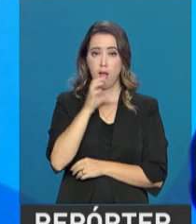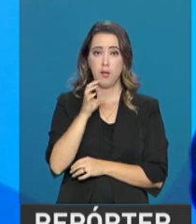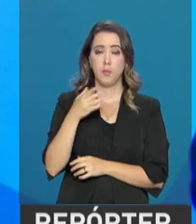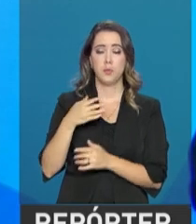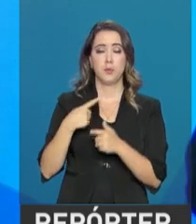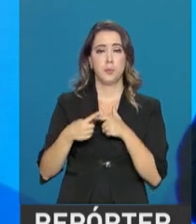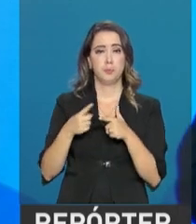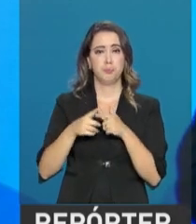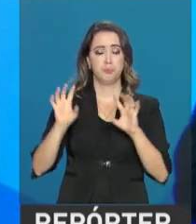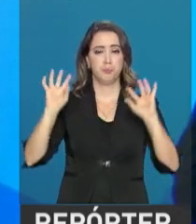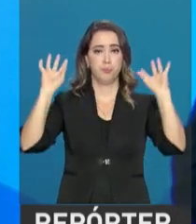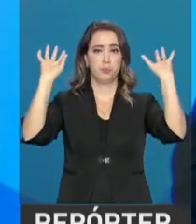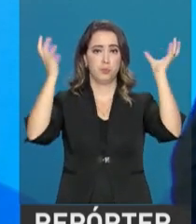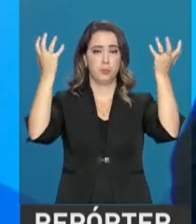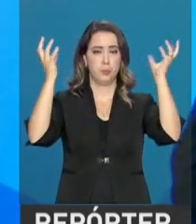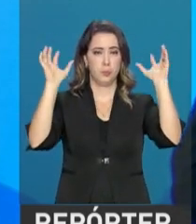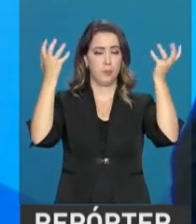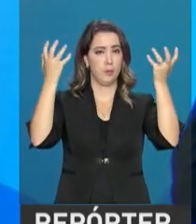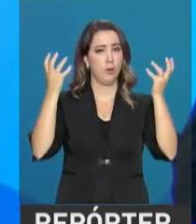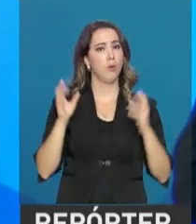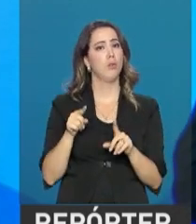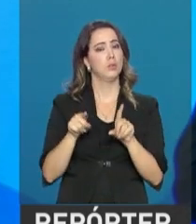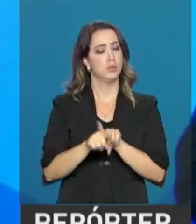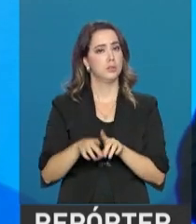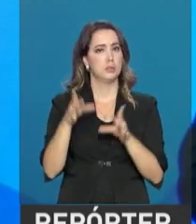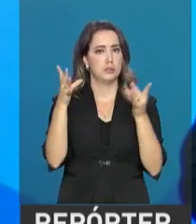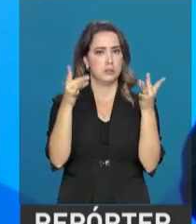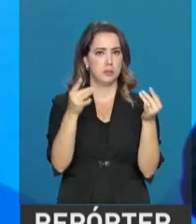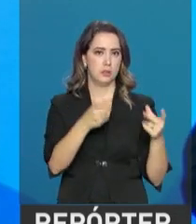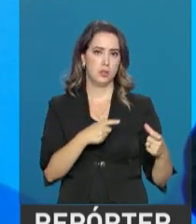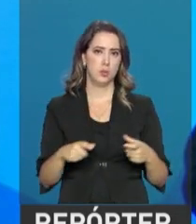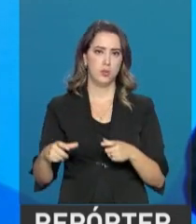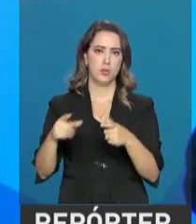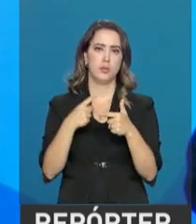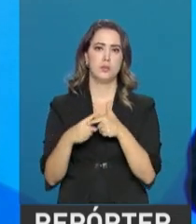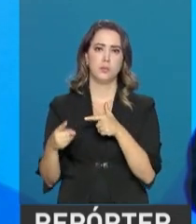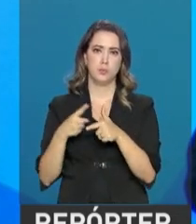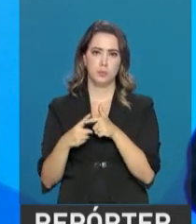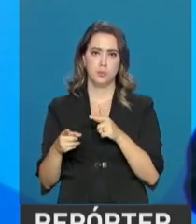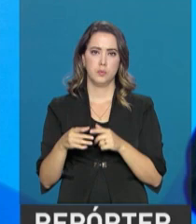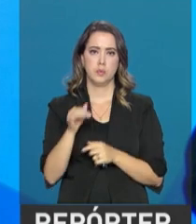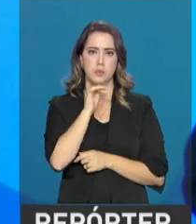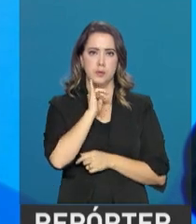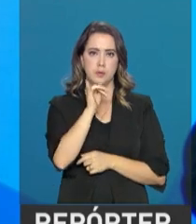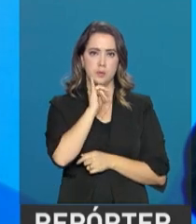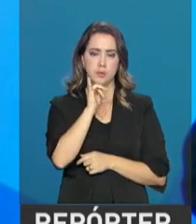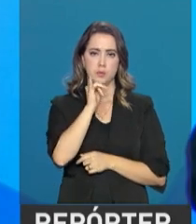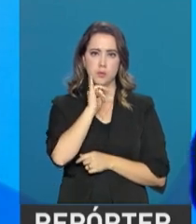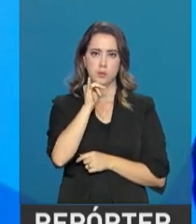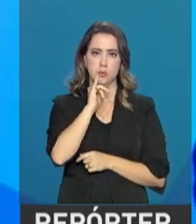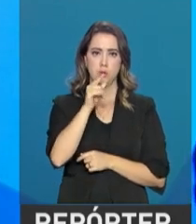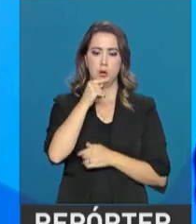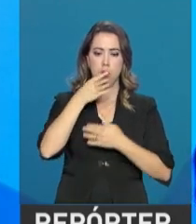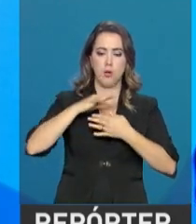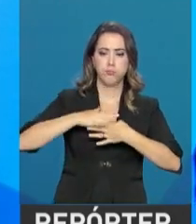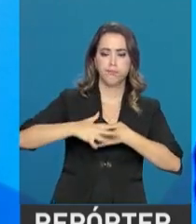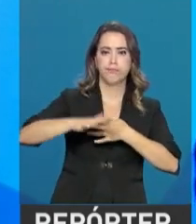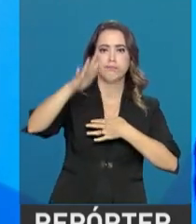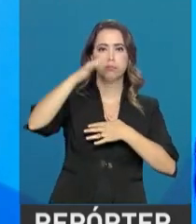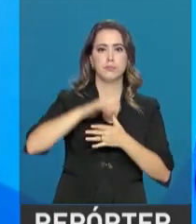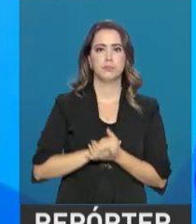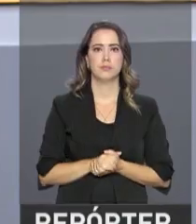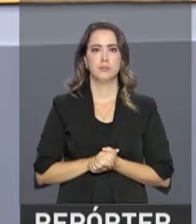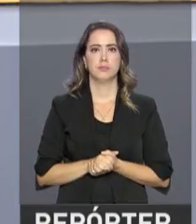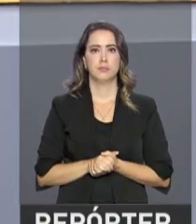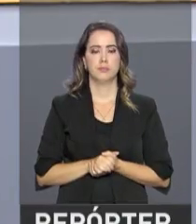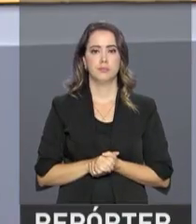o japão conta com um detalhado mapeamento de áreas passíveis a tragédias como por exemplo no caso de tsunamis